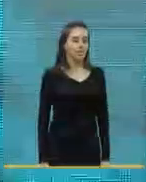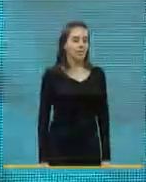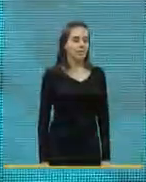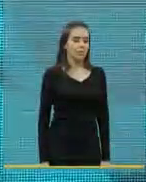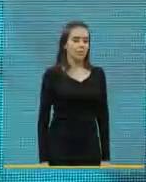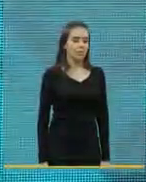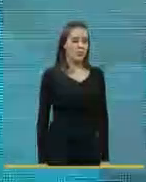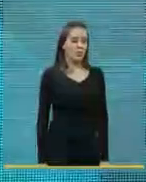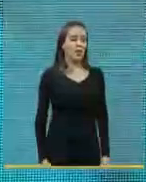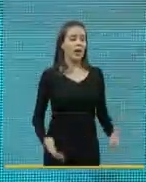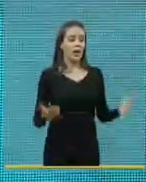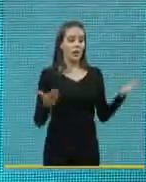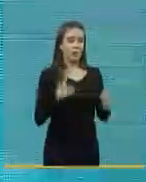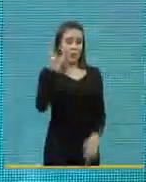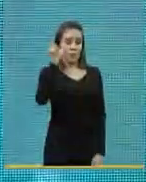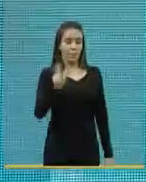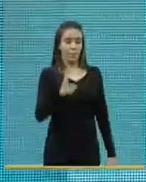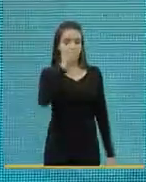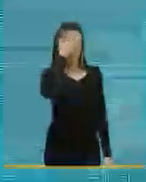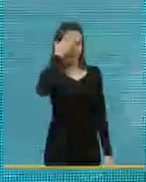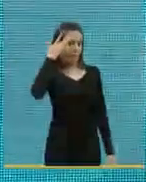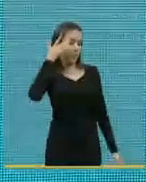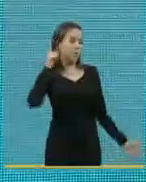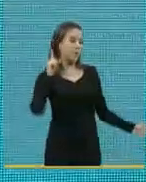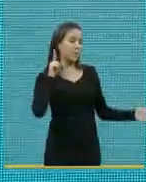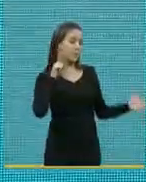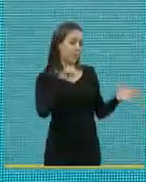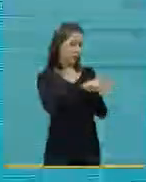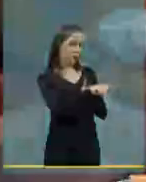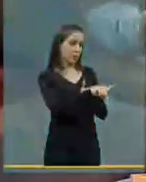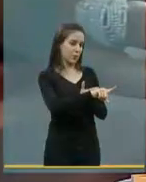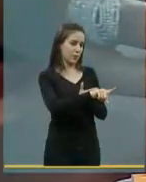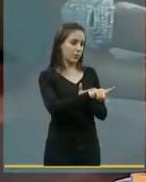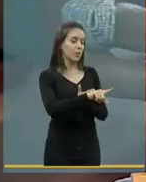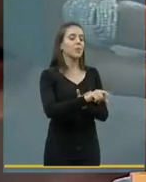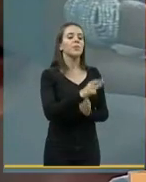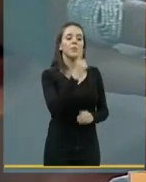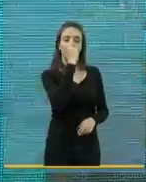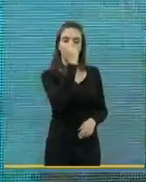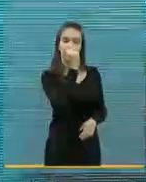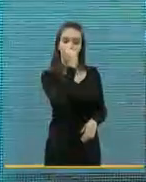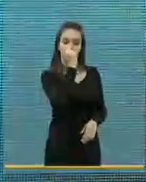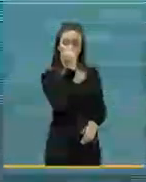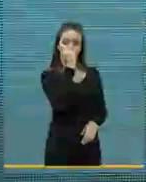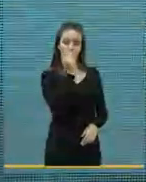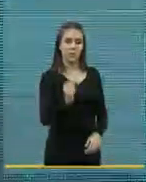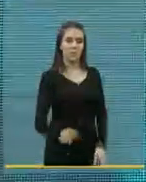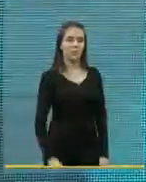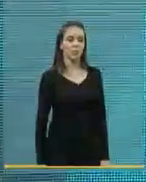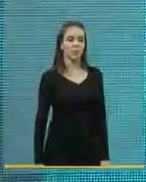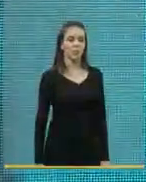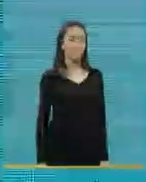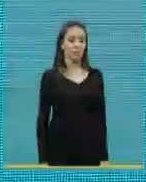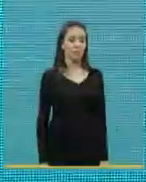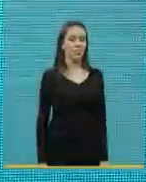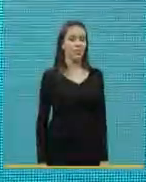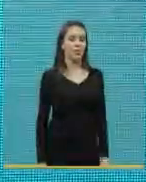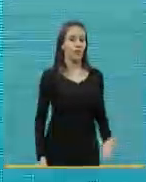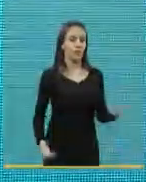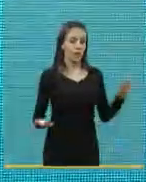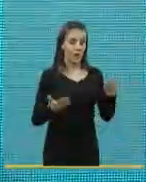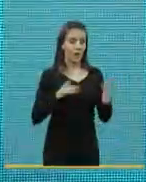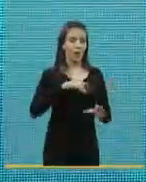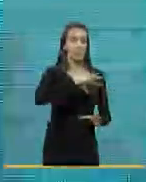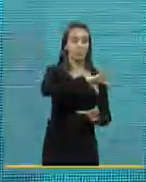quem pergunta é o candidato geraldo alckmin agora o sorteio